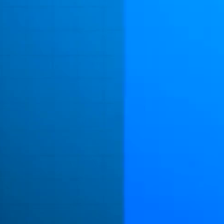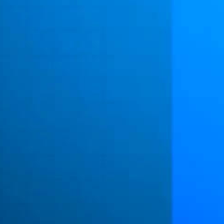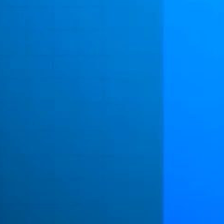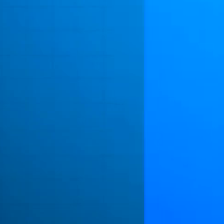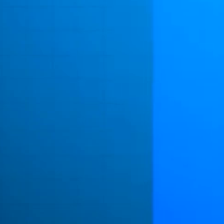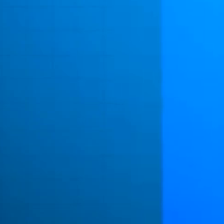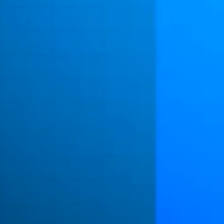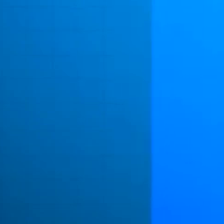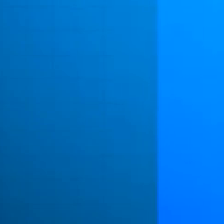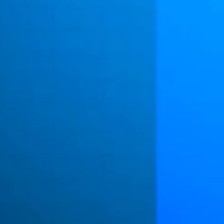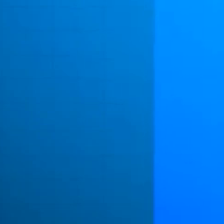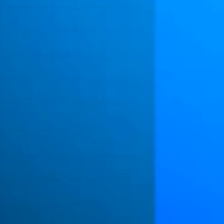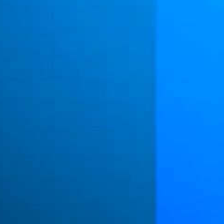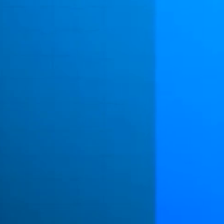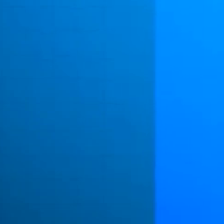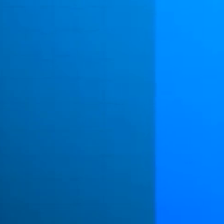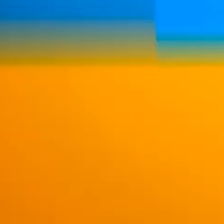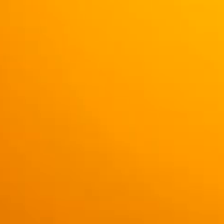oi oi